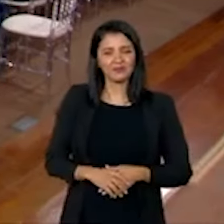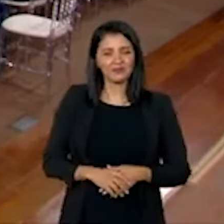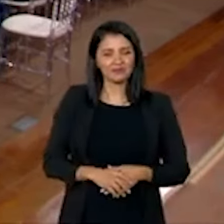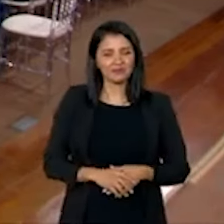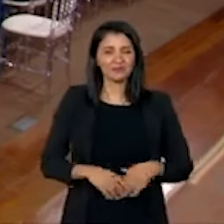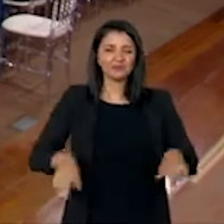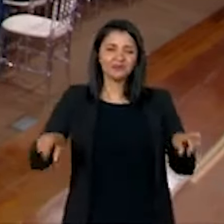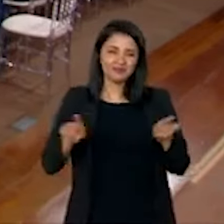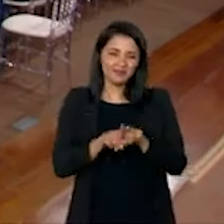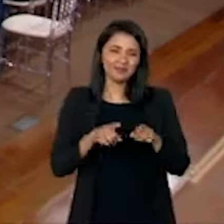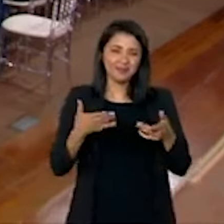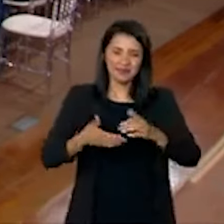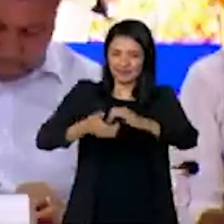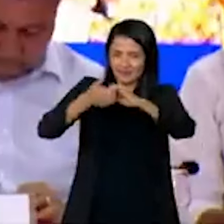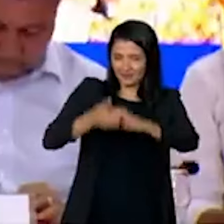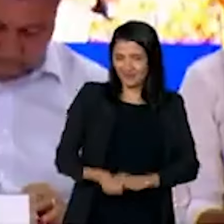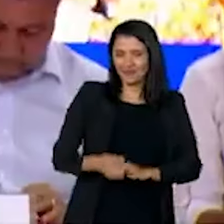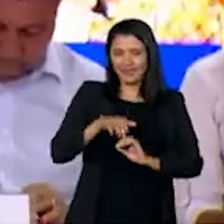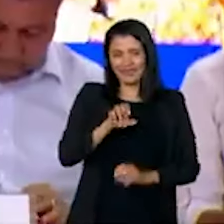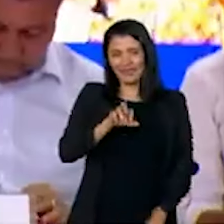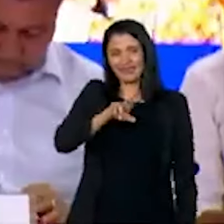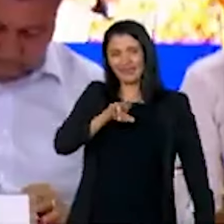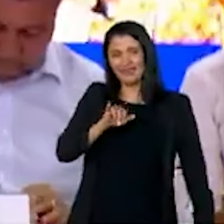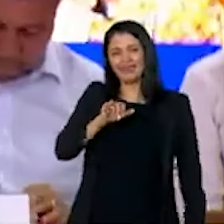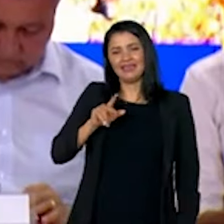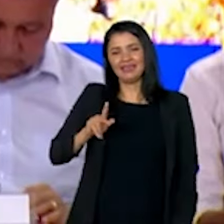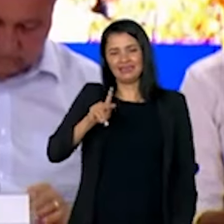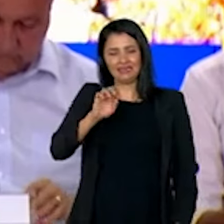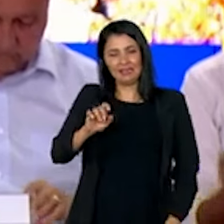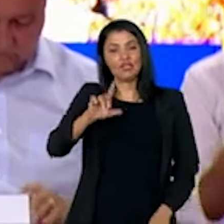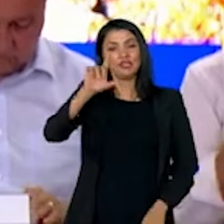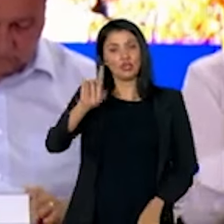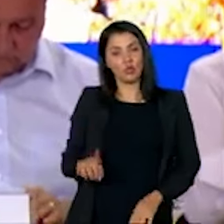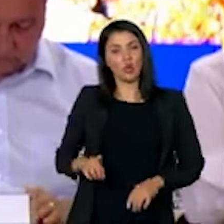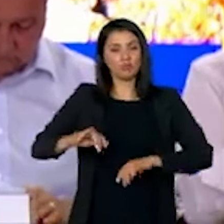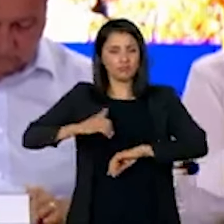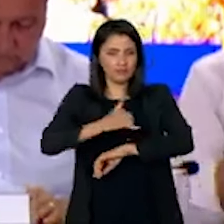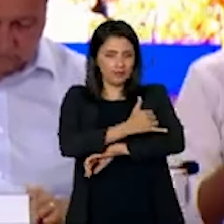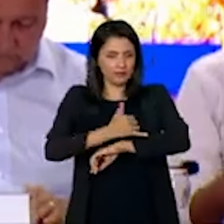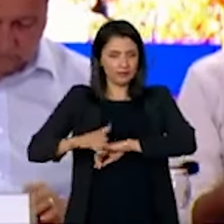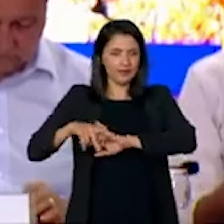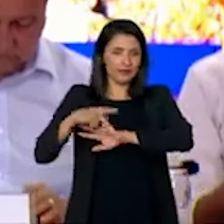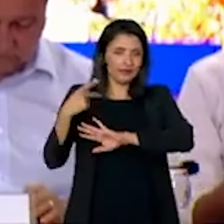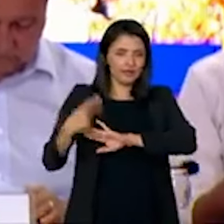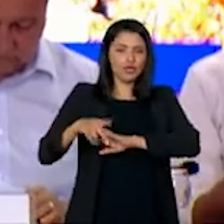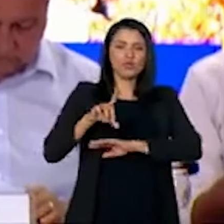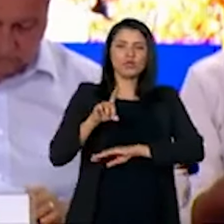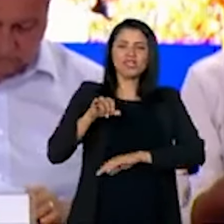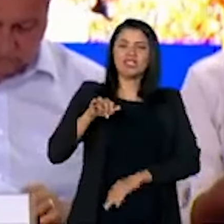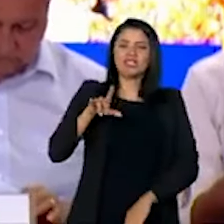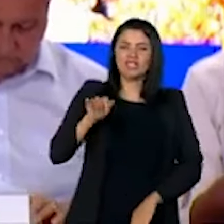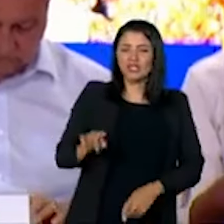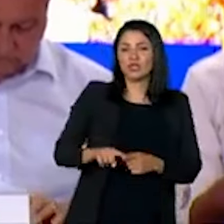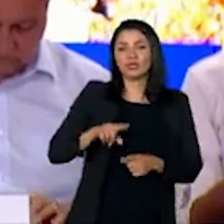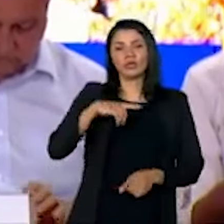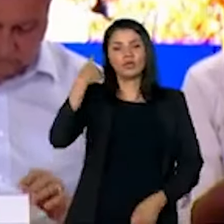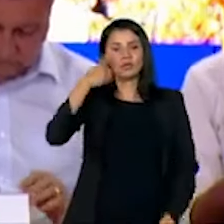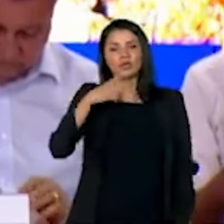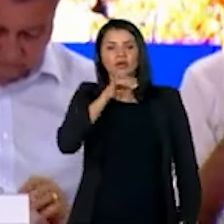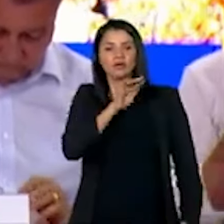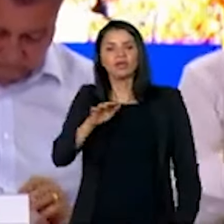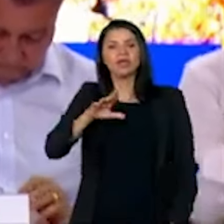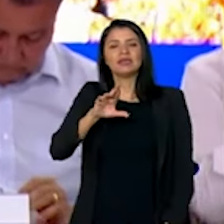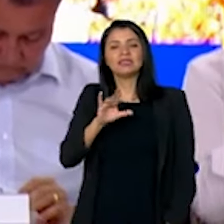Quero cumprimentar o Eric Moura, diretor de infraestrutura e aquiviária do DENIT, o deputado estadual